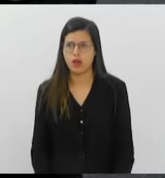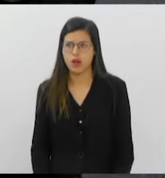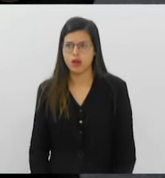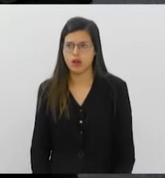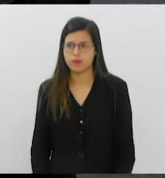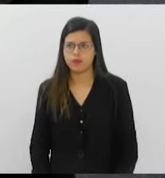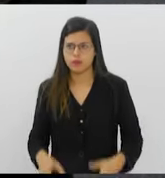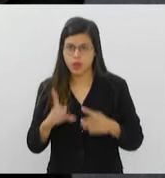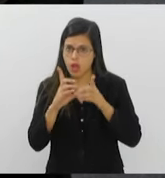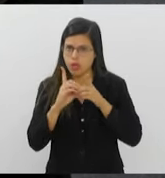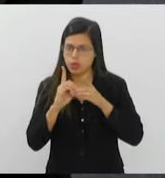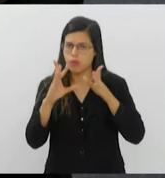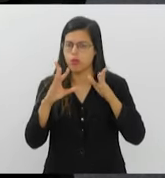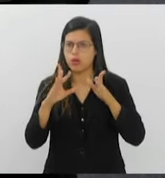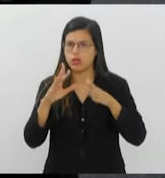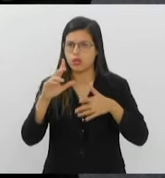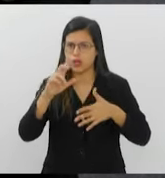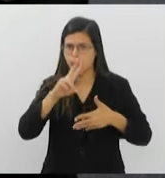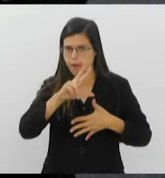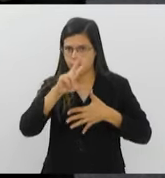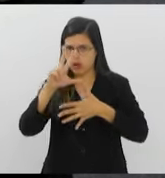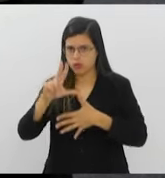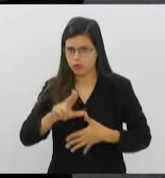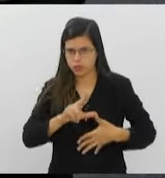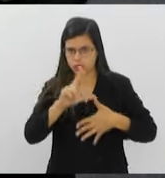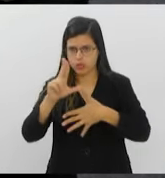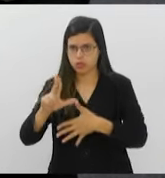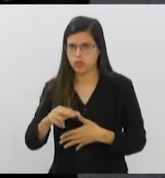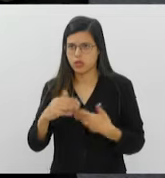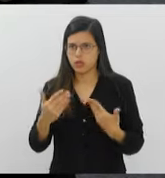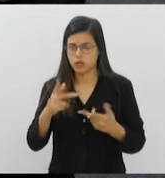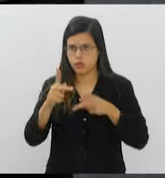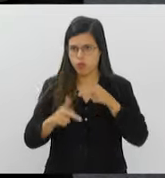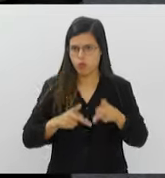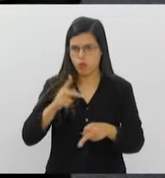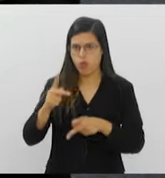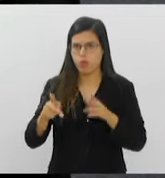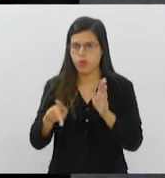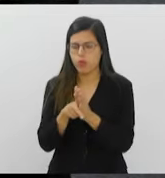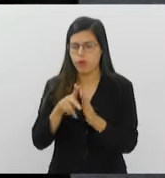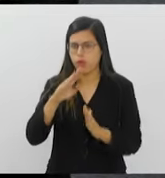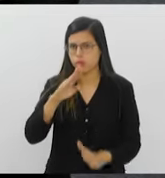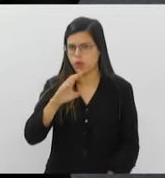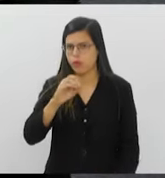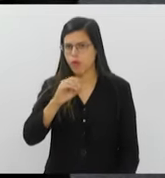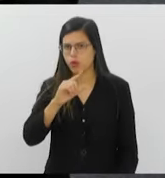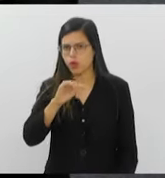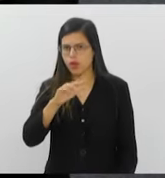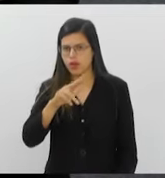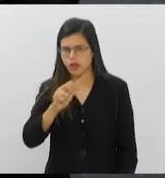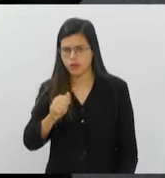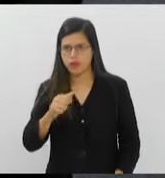a democracia na América Latina. Então, o povo da Bolívia tem o nosso apoio